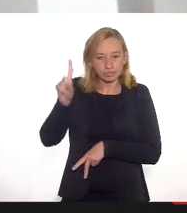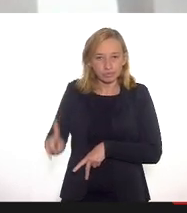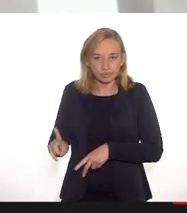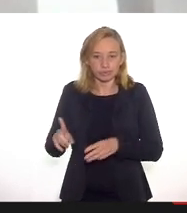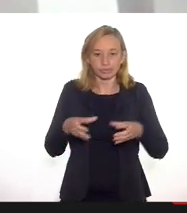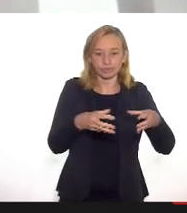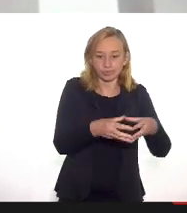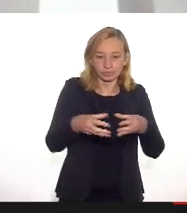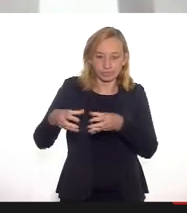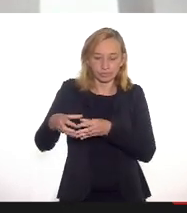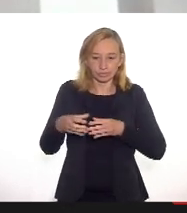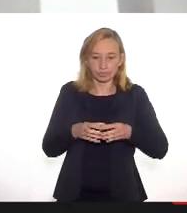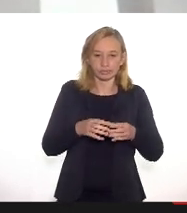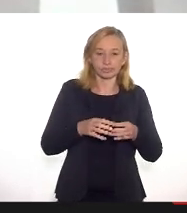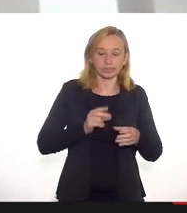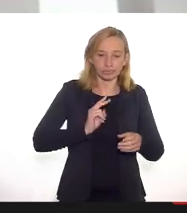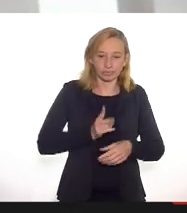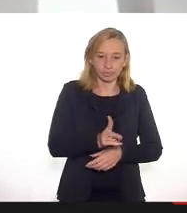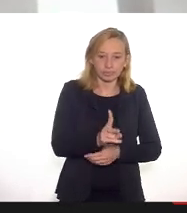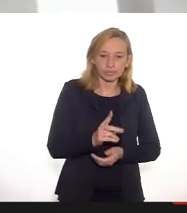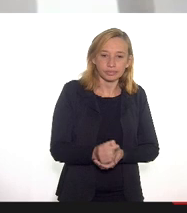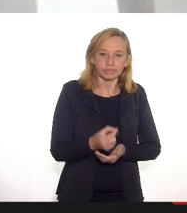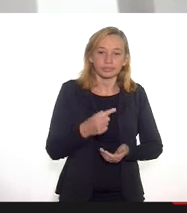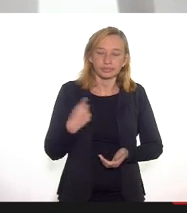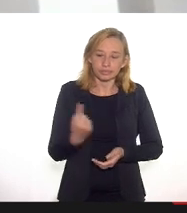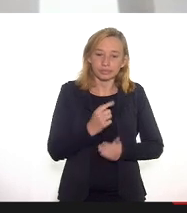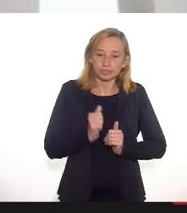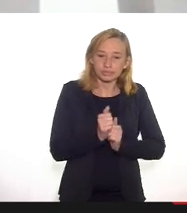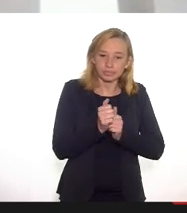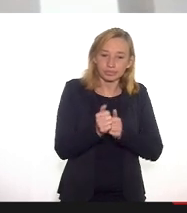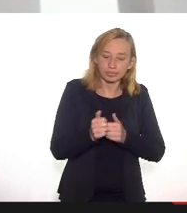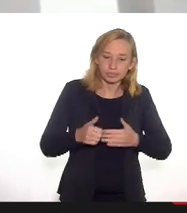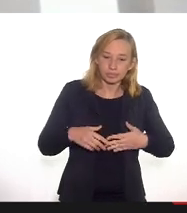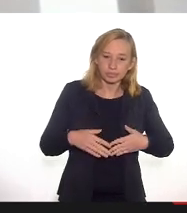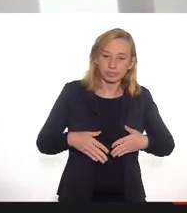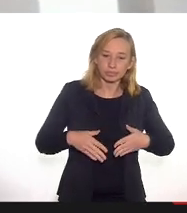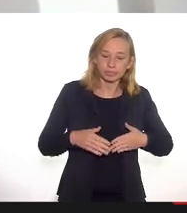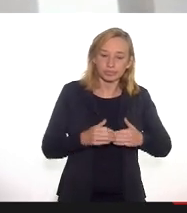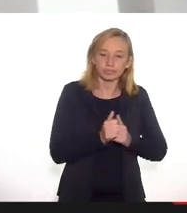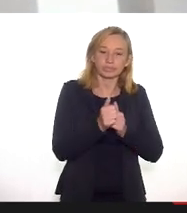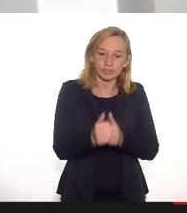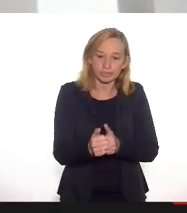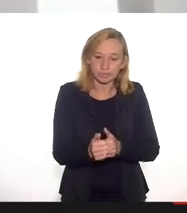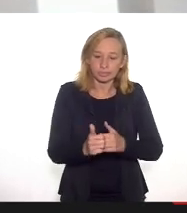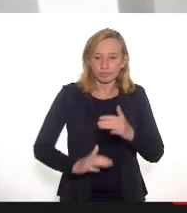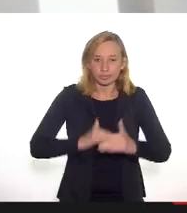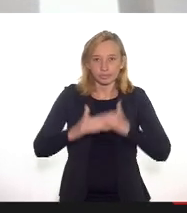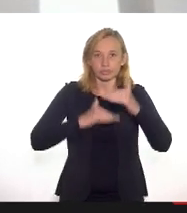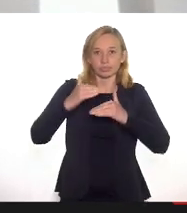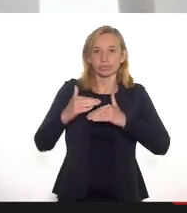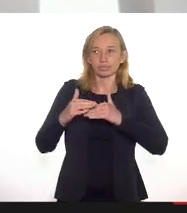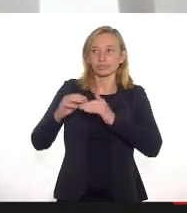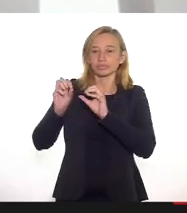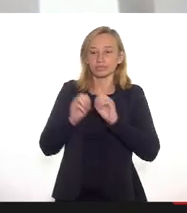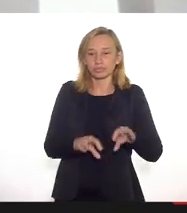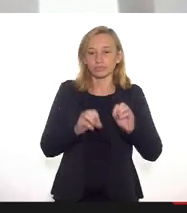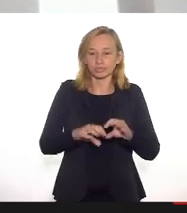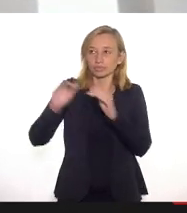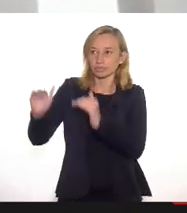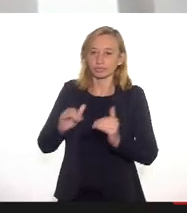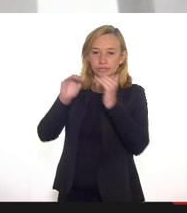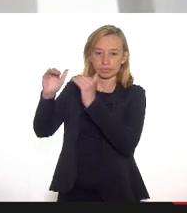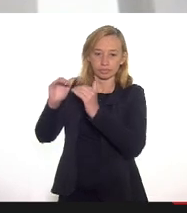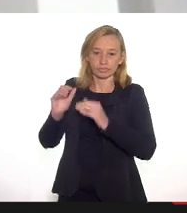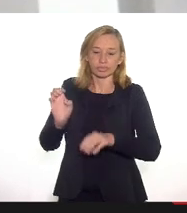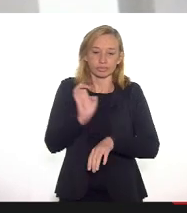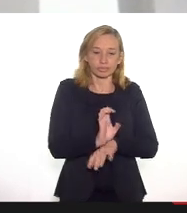unidade, constantemente. Então, acho que é assim que a gente vai caminhar para poder alavancar o ensino superior, técnico, médico e básico no nosso